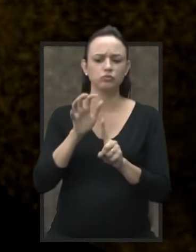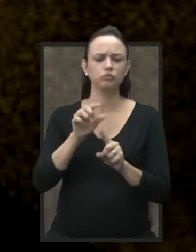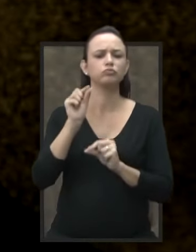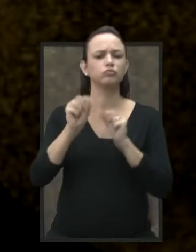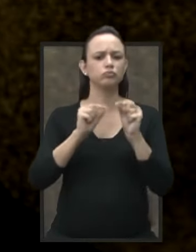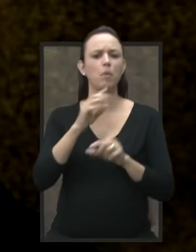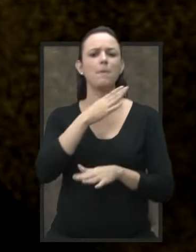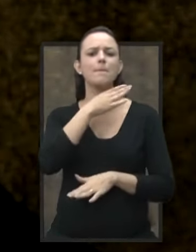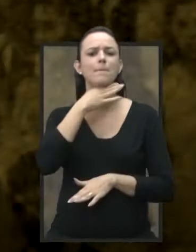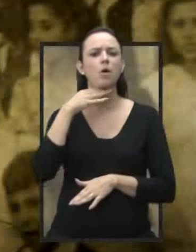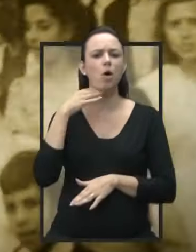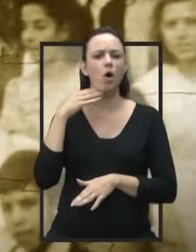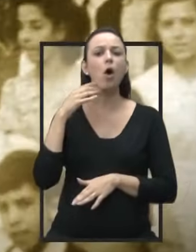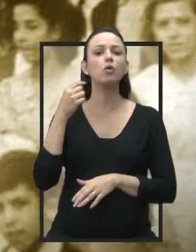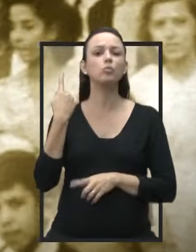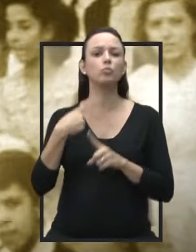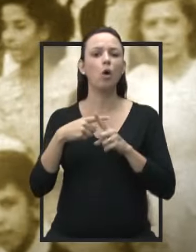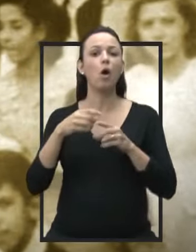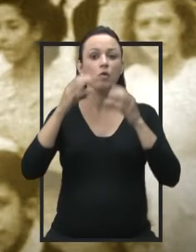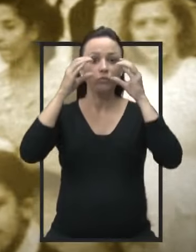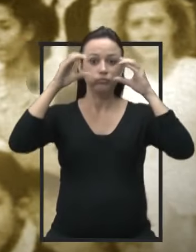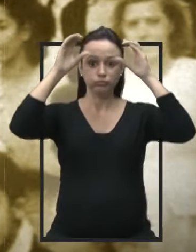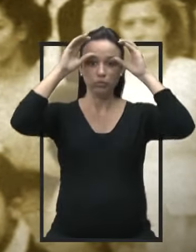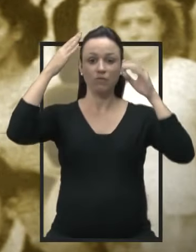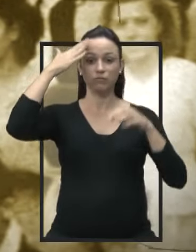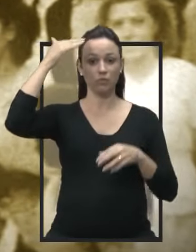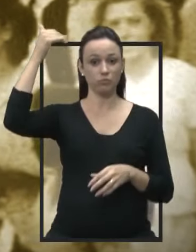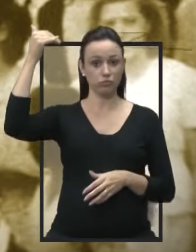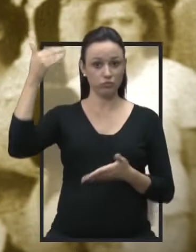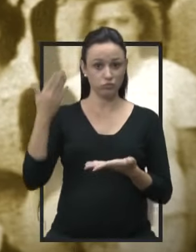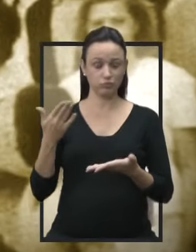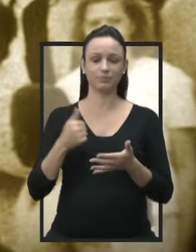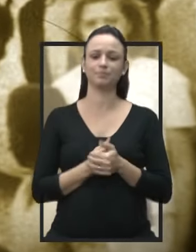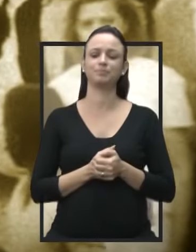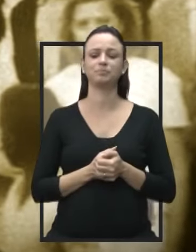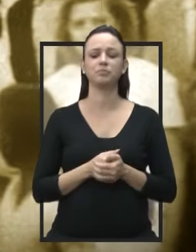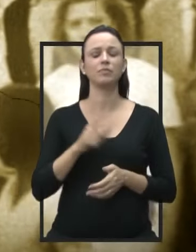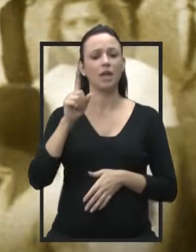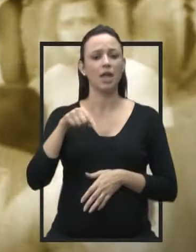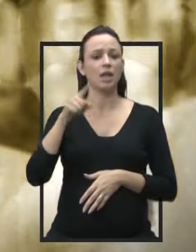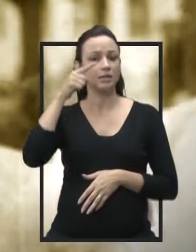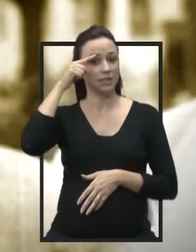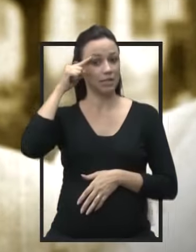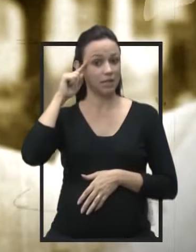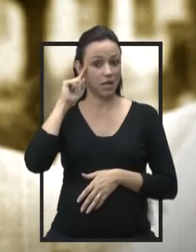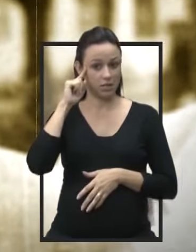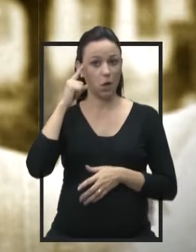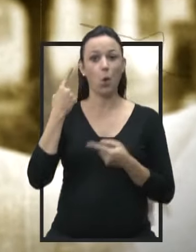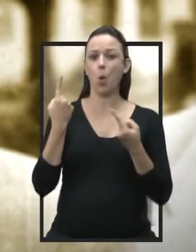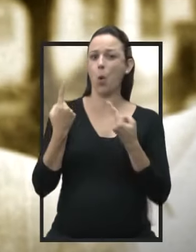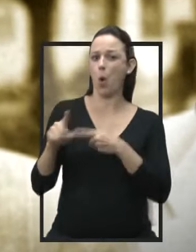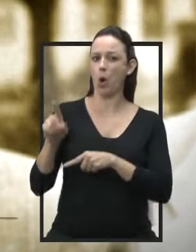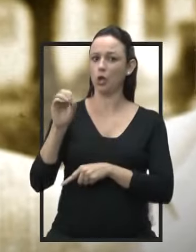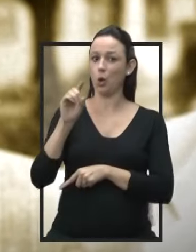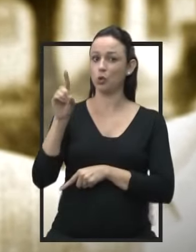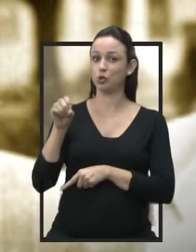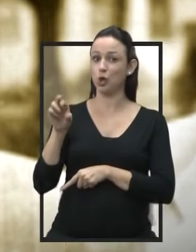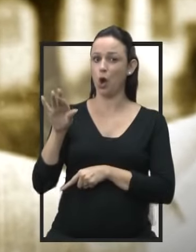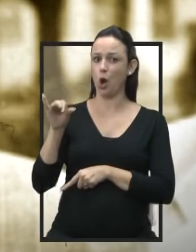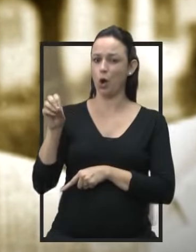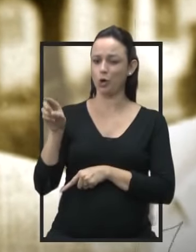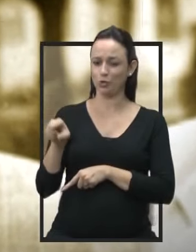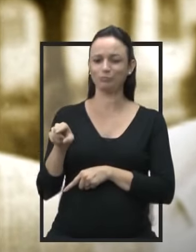pela recente morte do aviador João Ribeiro de Barros. Zezinho Magalhães, que era opositor ao prefeito Osório